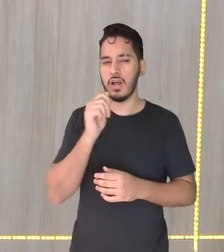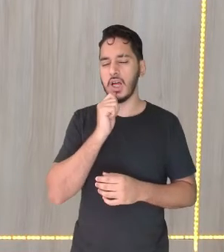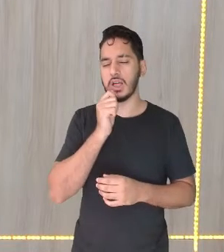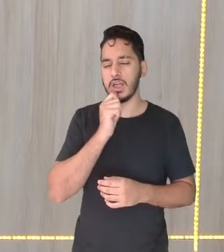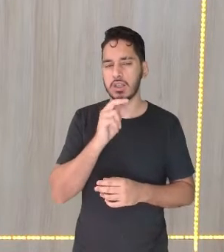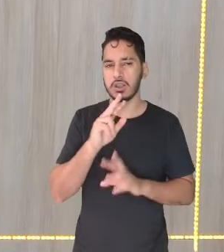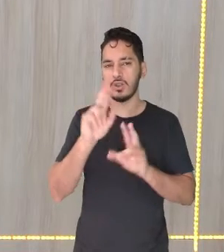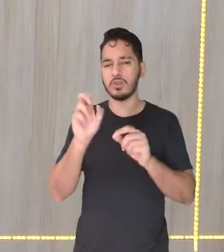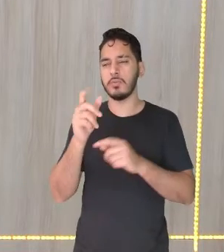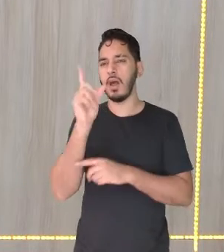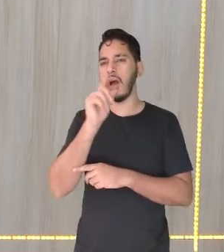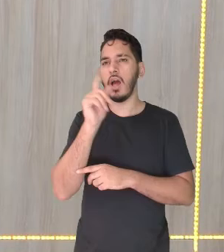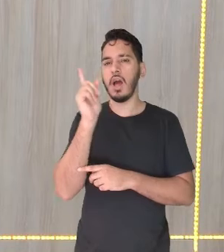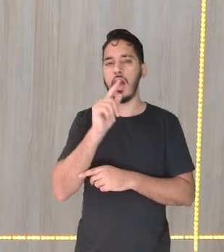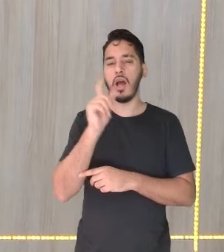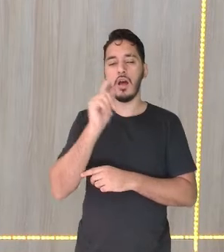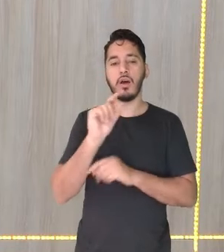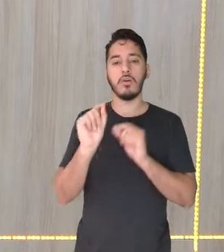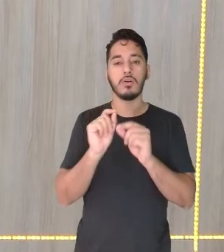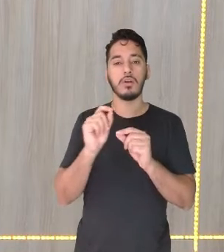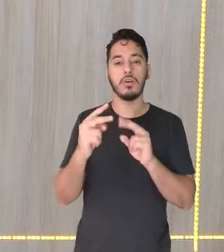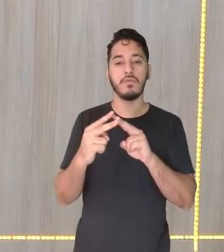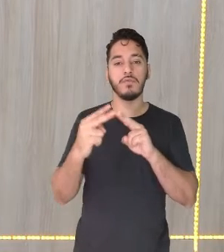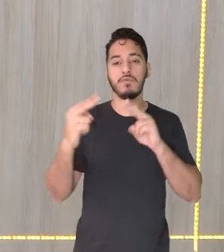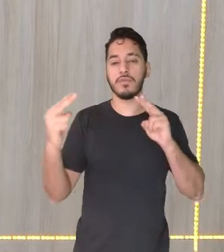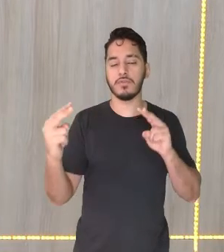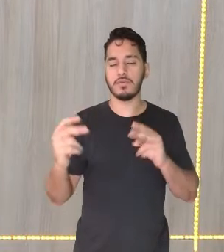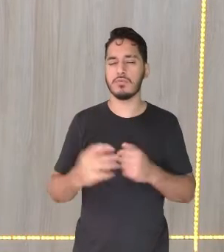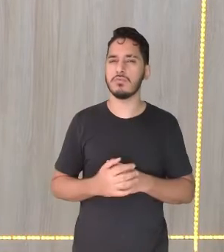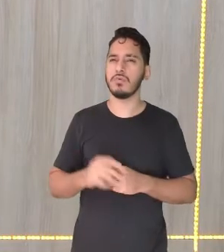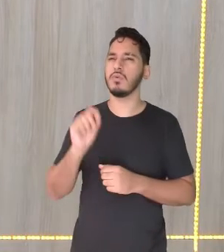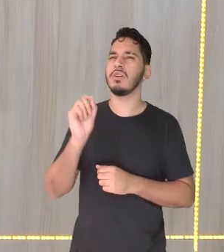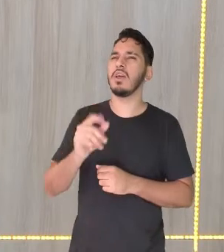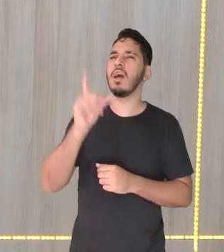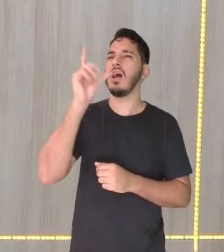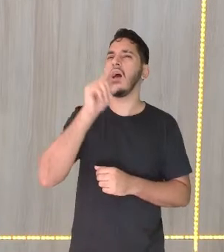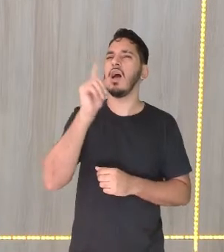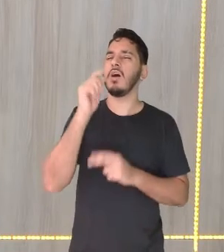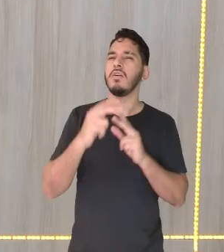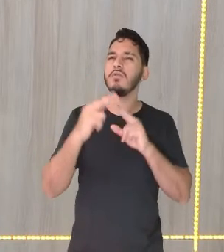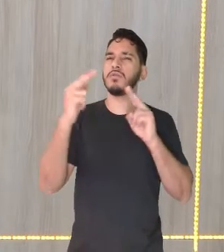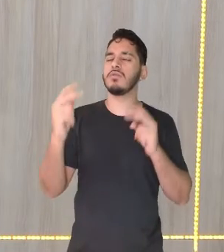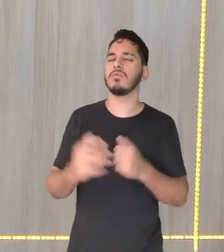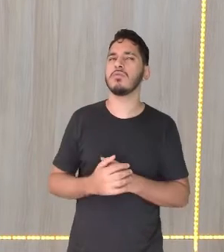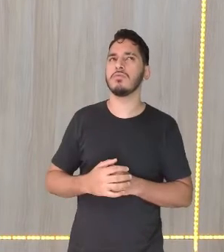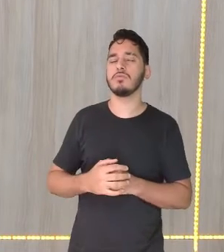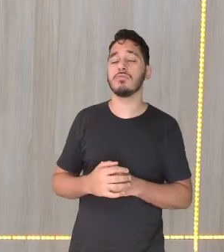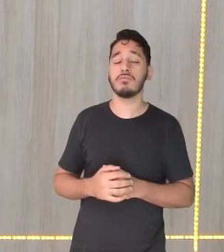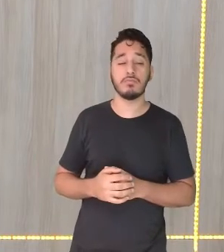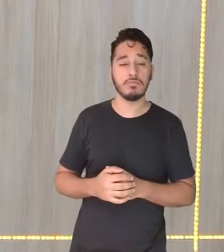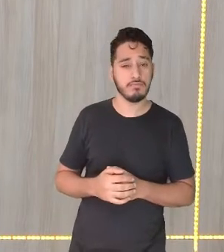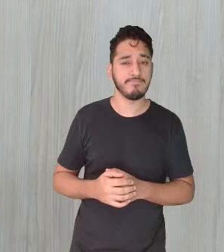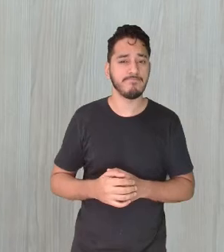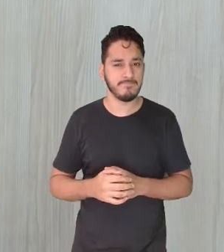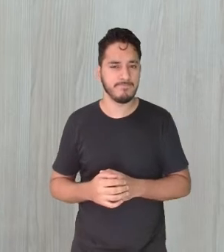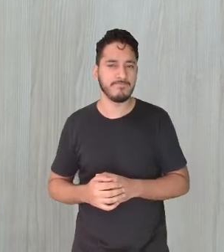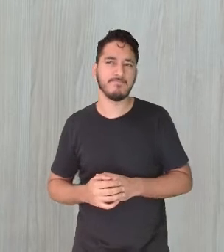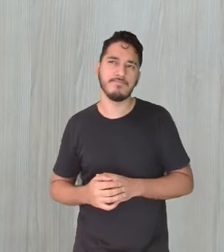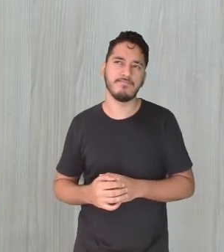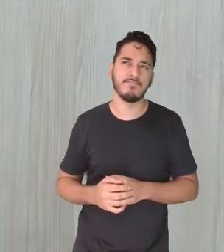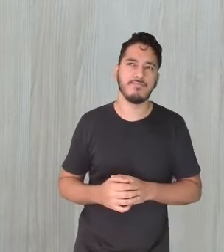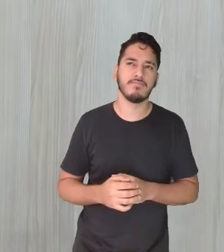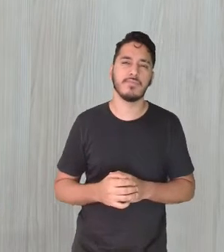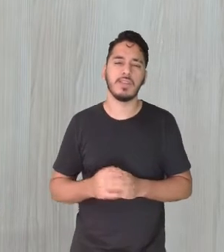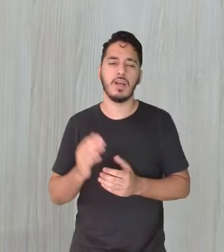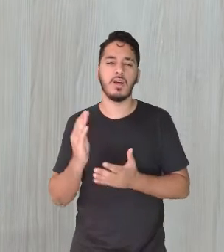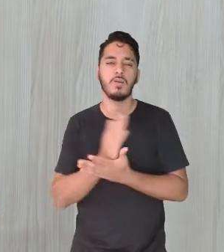com mais detalhes, sobre a água virtual. Professor, o que é a água virtual? Diga para os alunos aí. Olha só, hein, minha gente. As